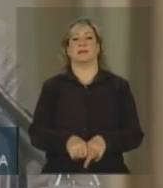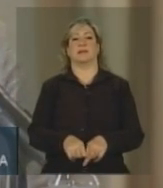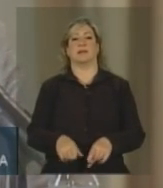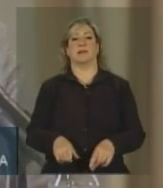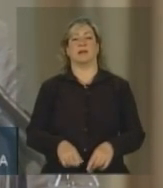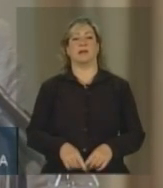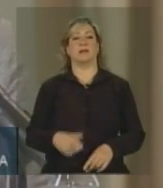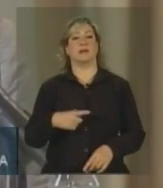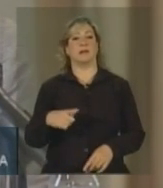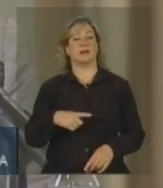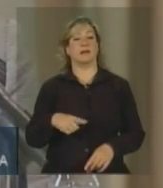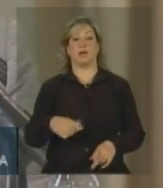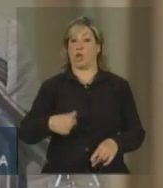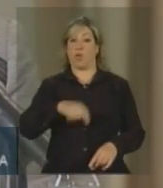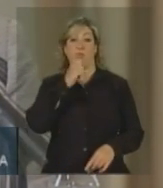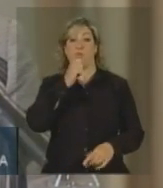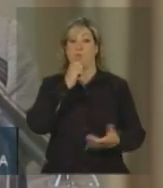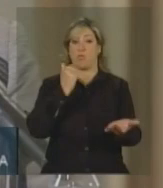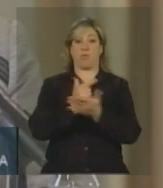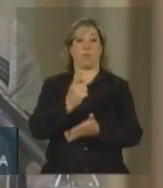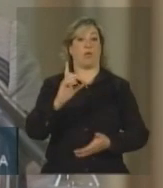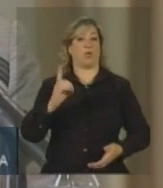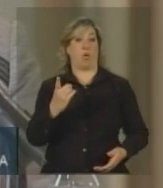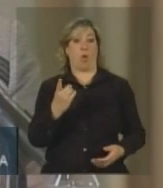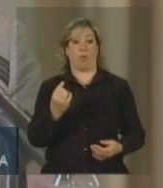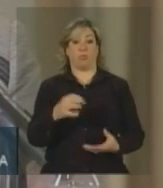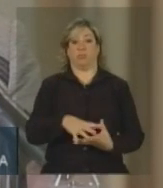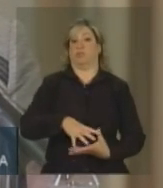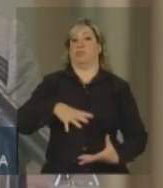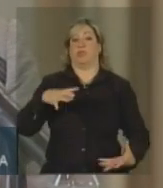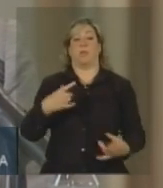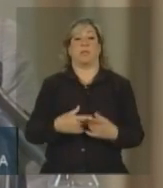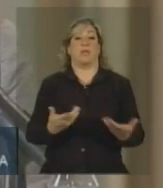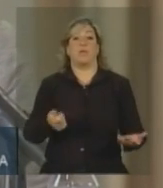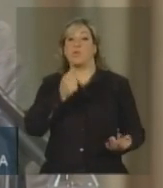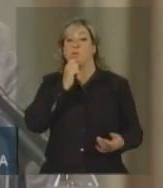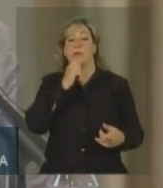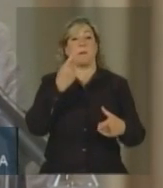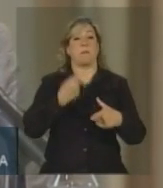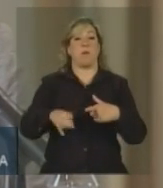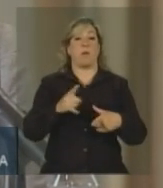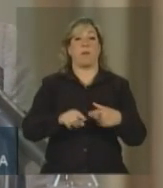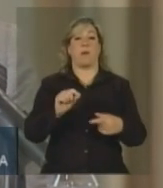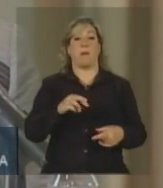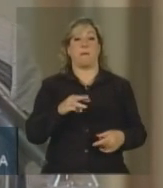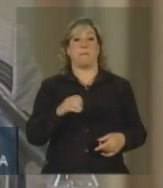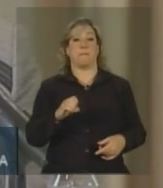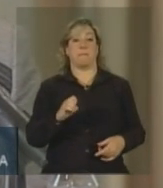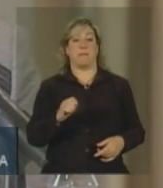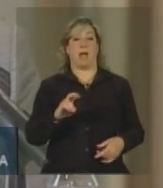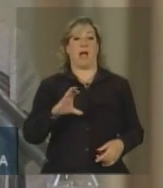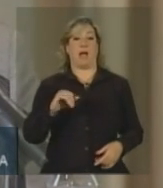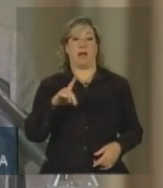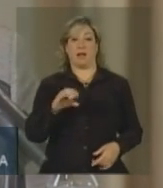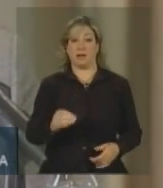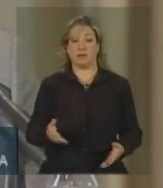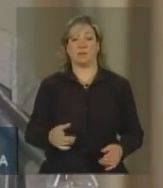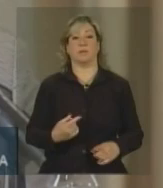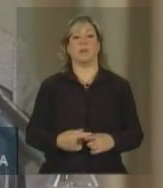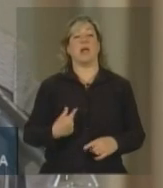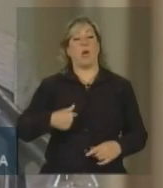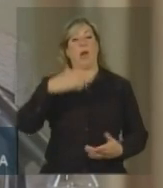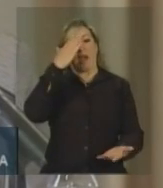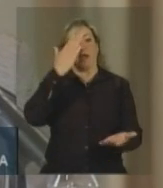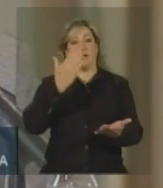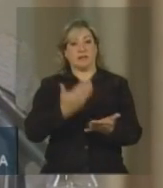eventualmente, também ainda não compramos dólares assim em quantidade, porque não tem problema no mercado spot. E acredito que as